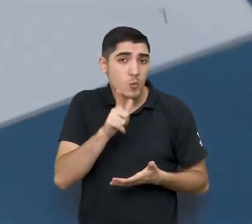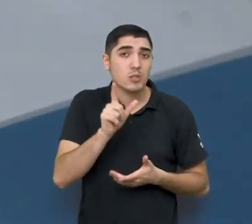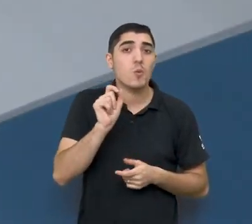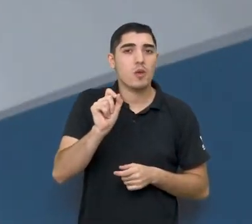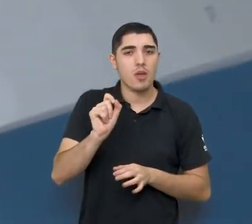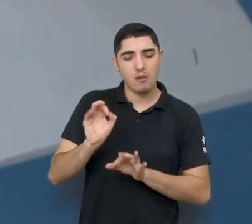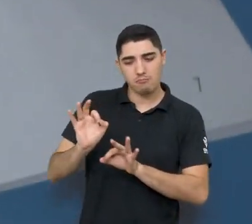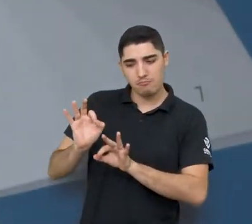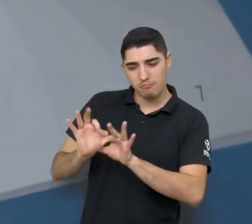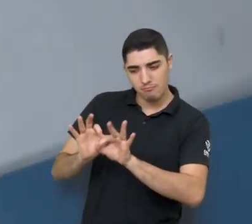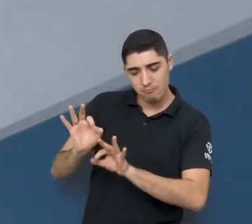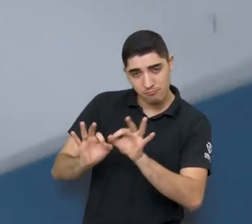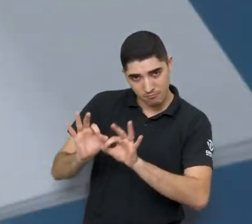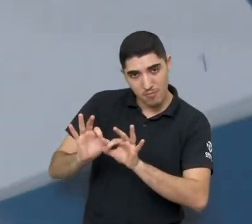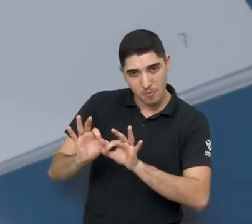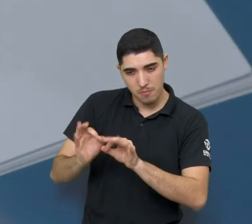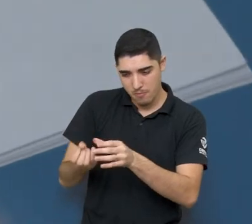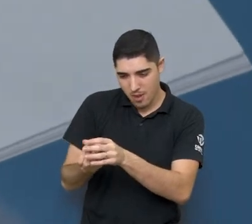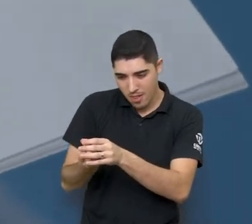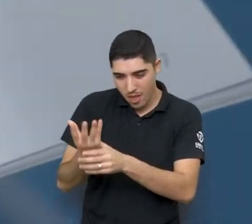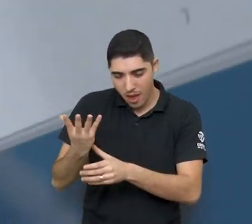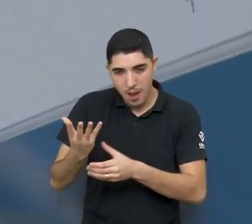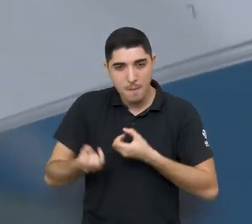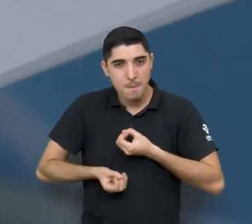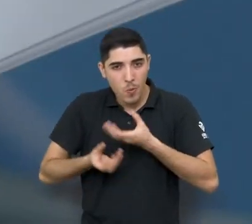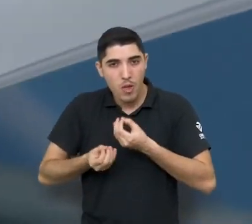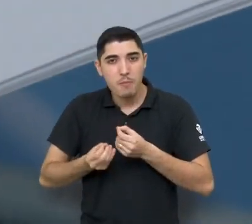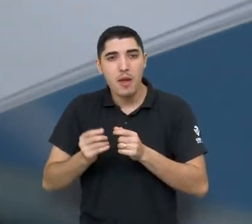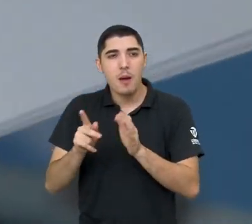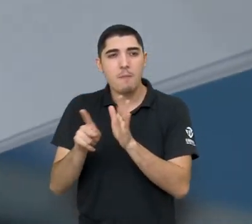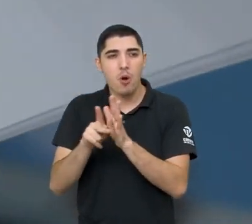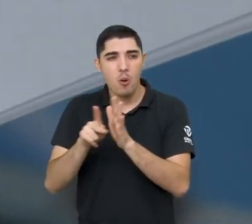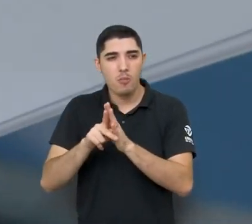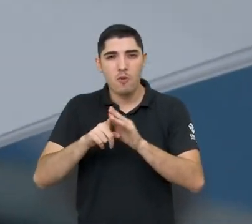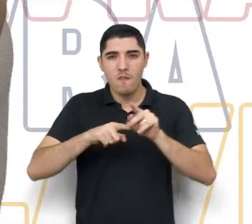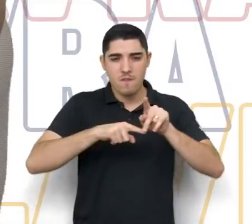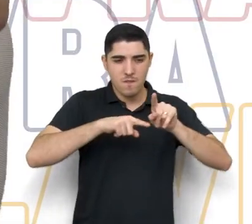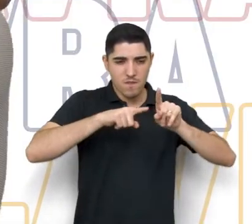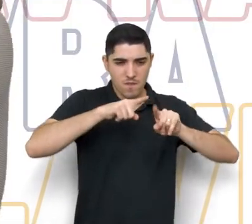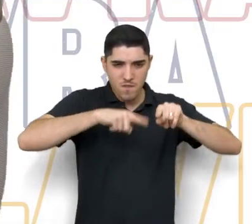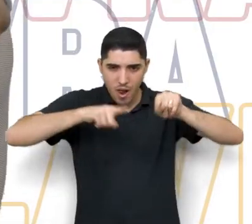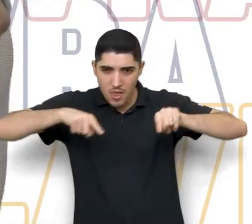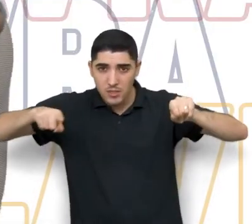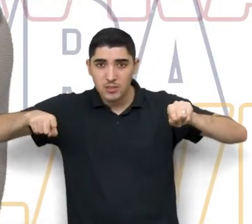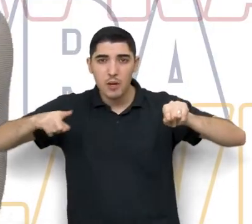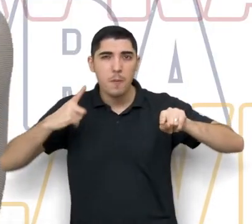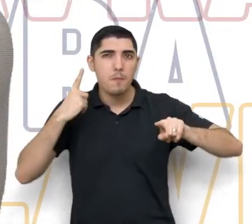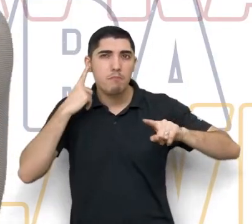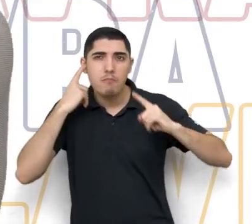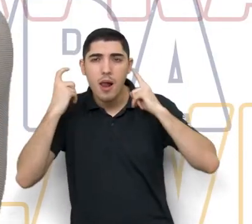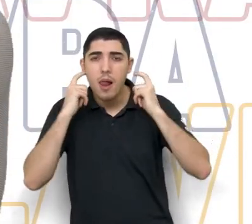trabalhar com essas variações de timbres, né, de tons.